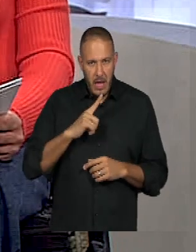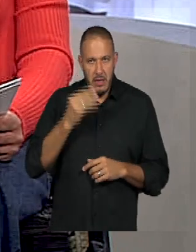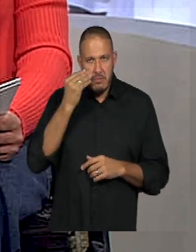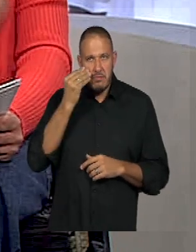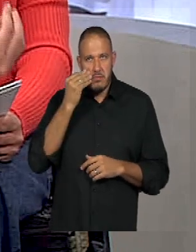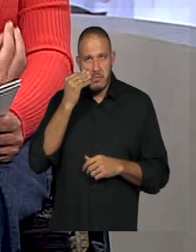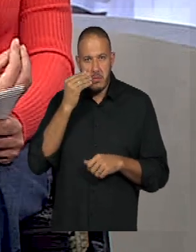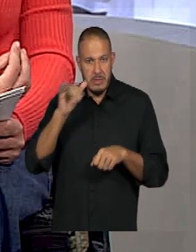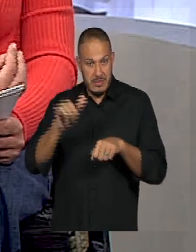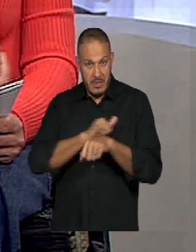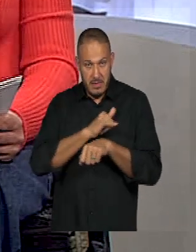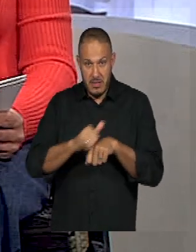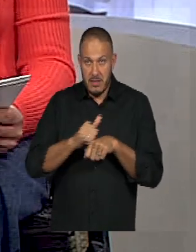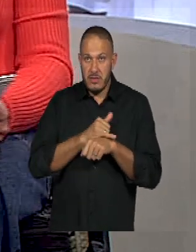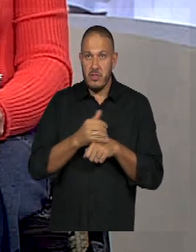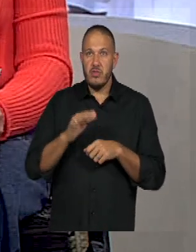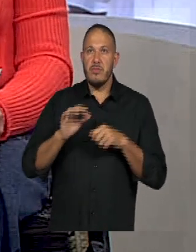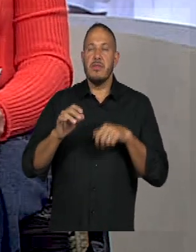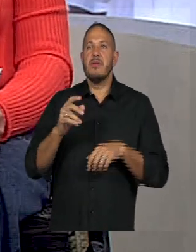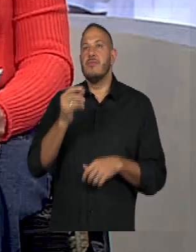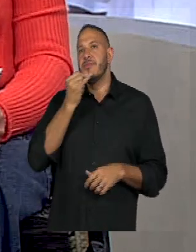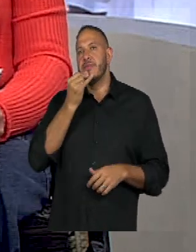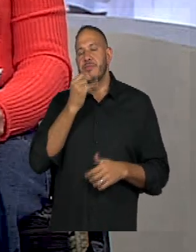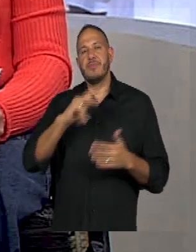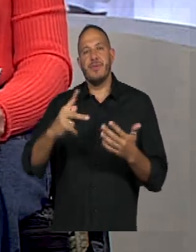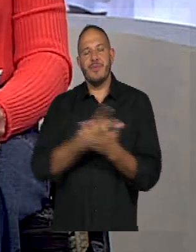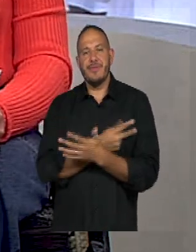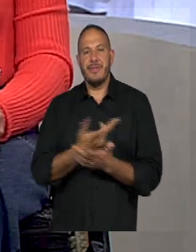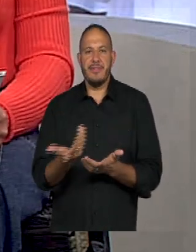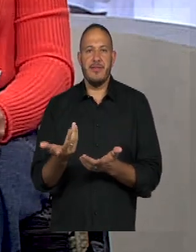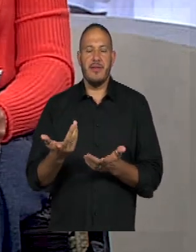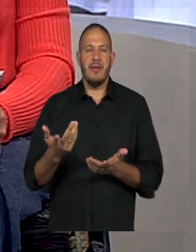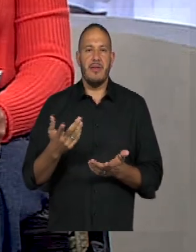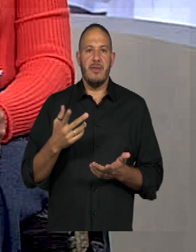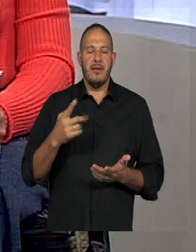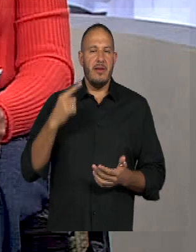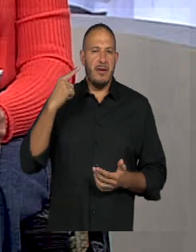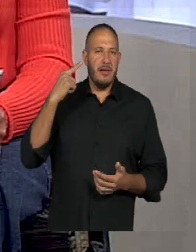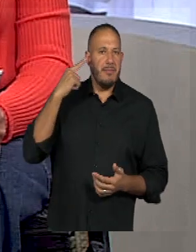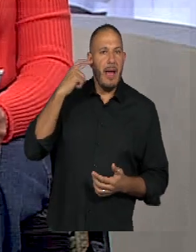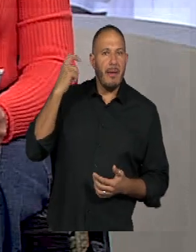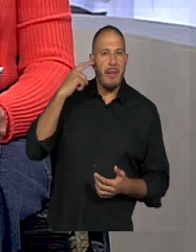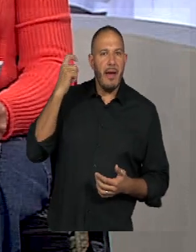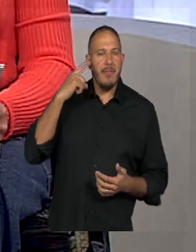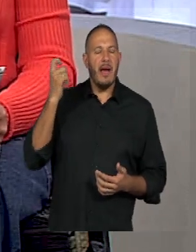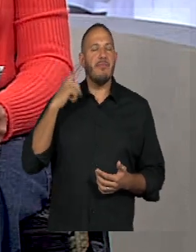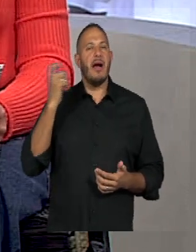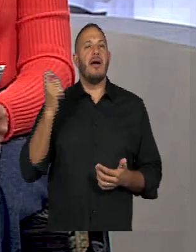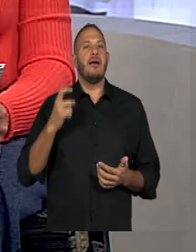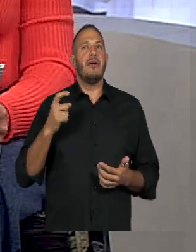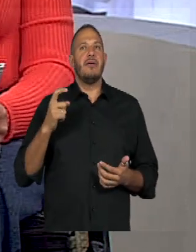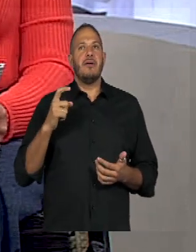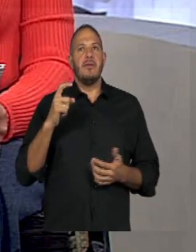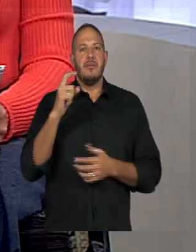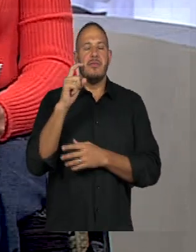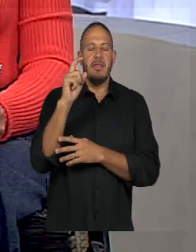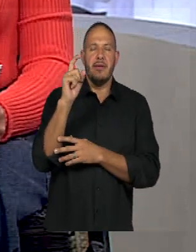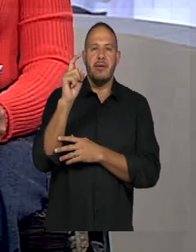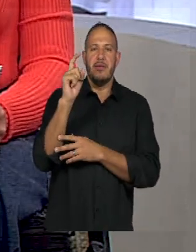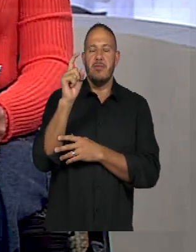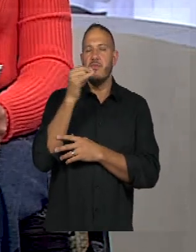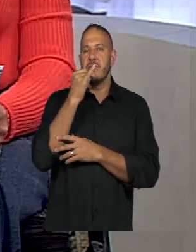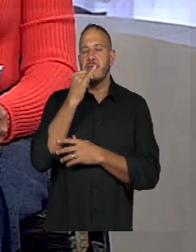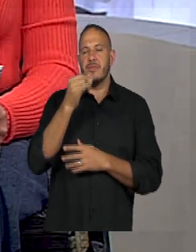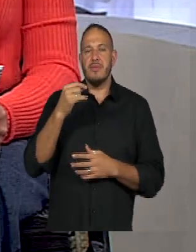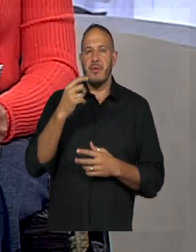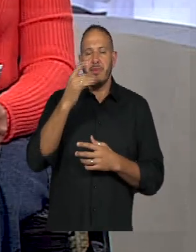podem salvaguardar a nossa vida, como, por exemplo, eu sei que tem o sinal sonoro nos semáforos para avisar as pessoas com